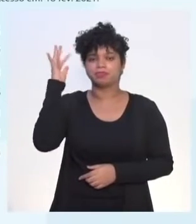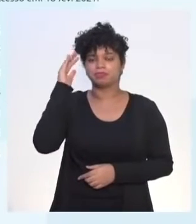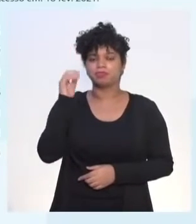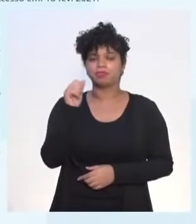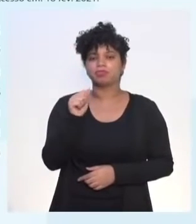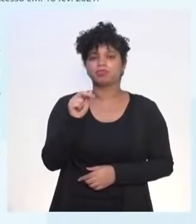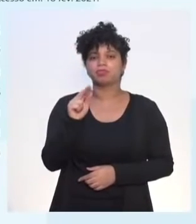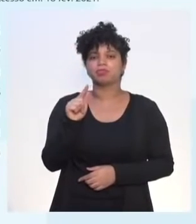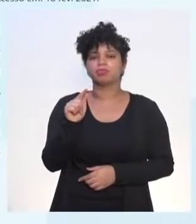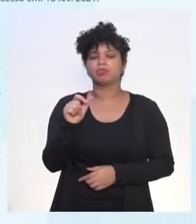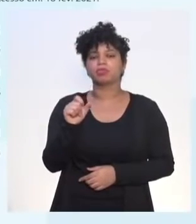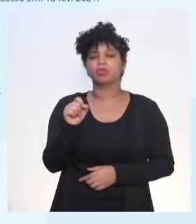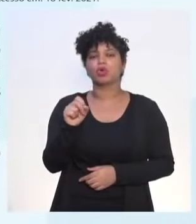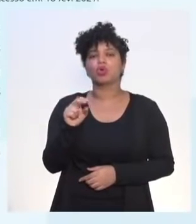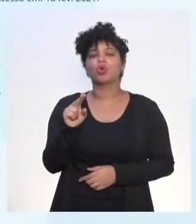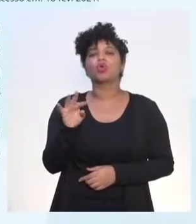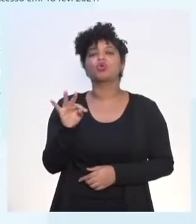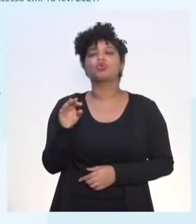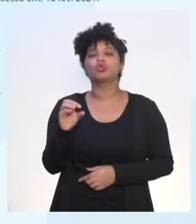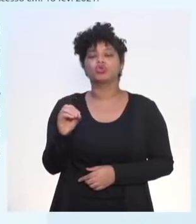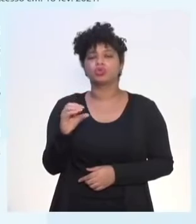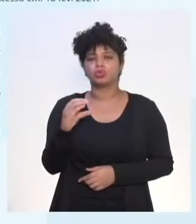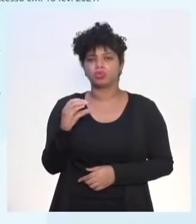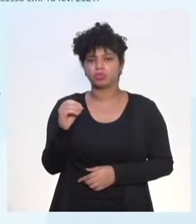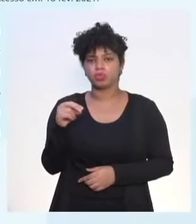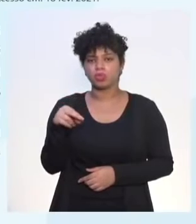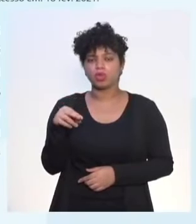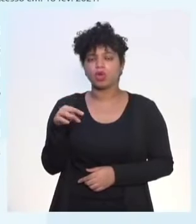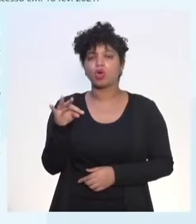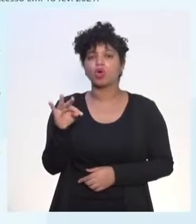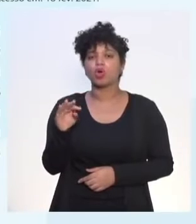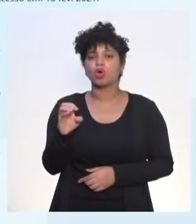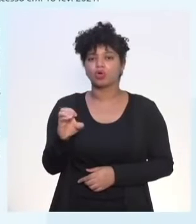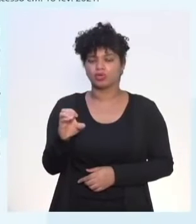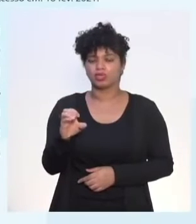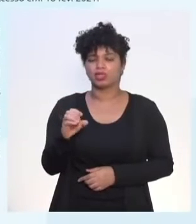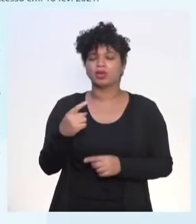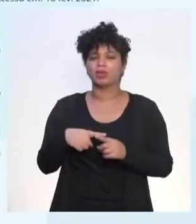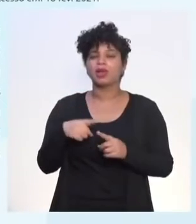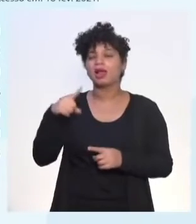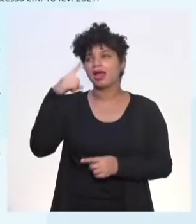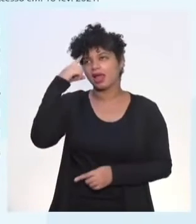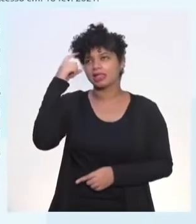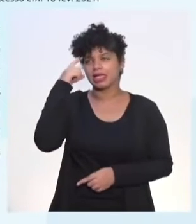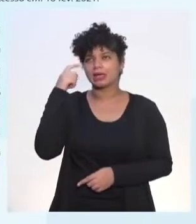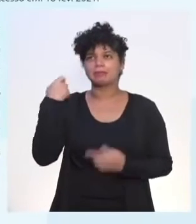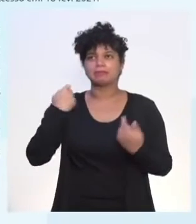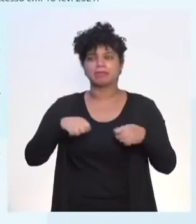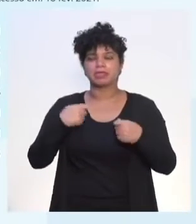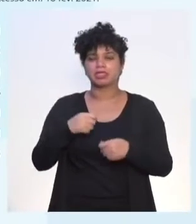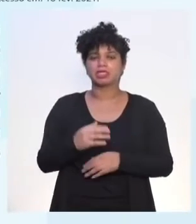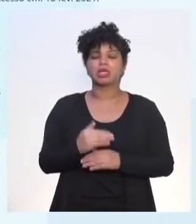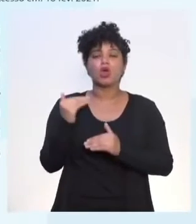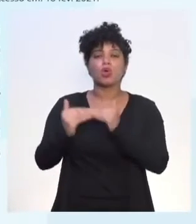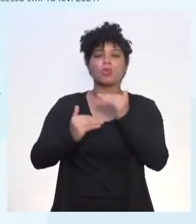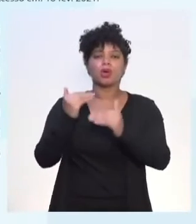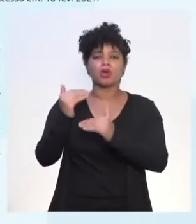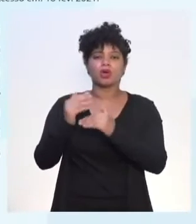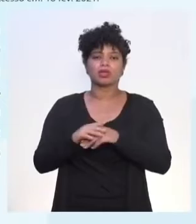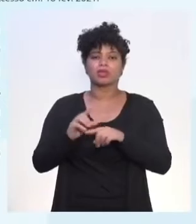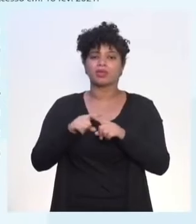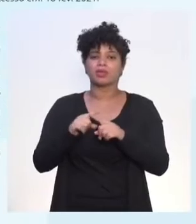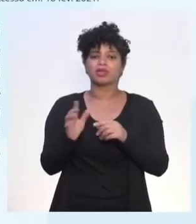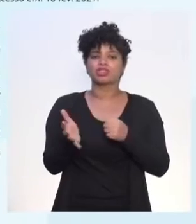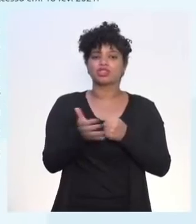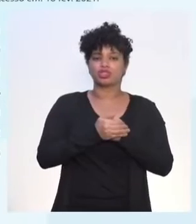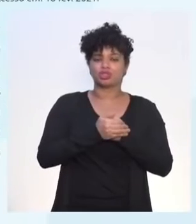um pouco dessa ideia de que o progresso, né, o ideal de liberdade vem pelo amor, pela ordem, pelo progresso. Mas aí omitiu-se